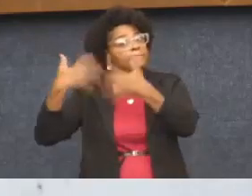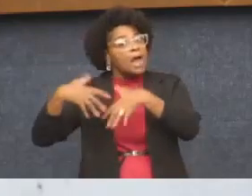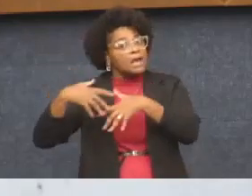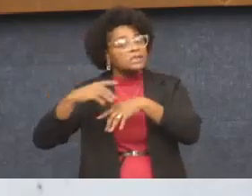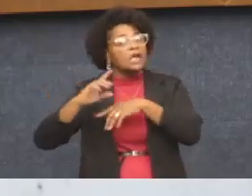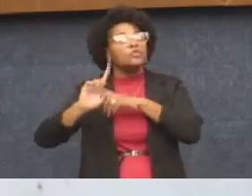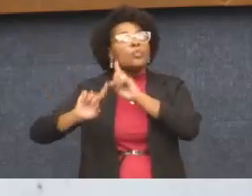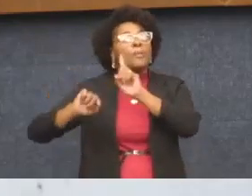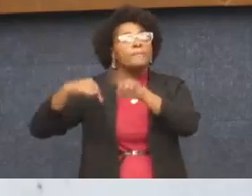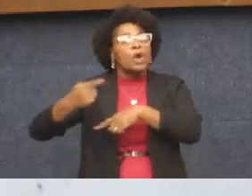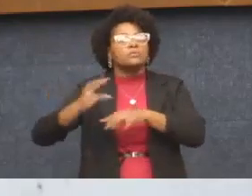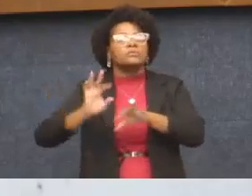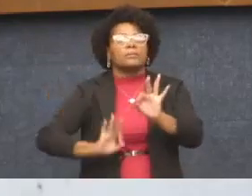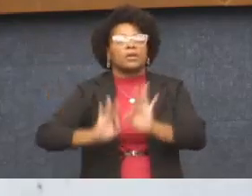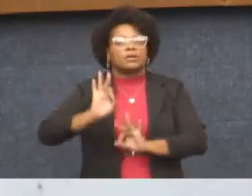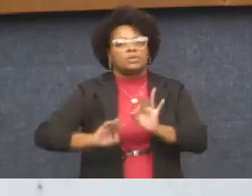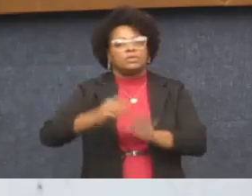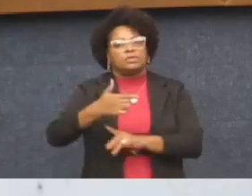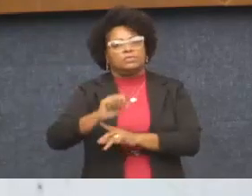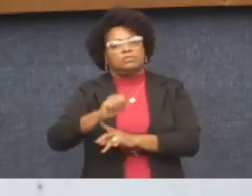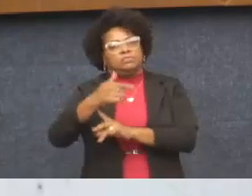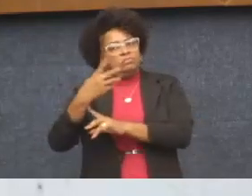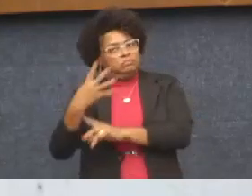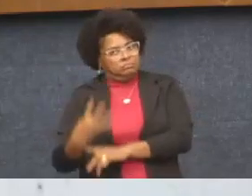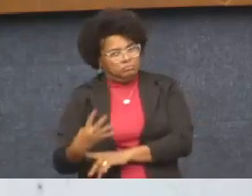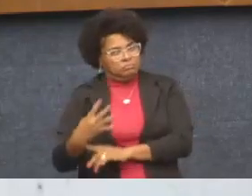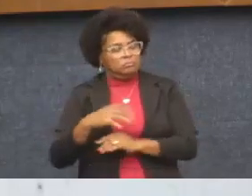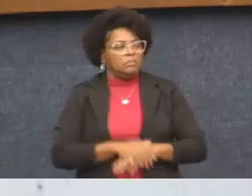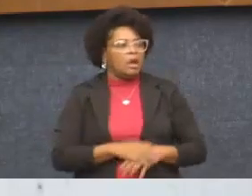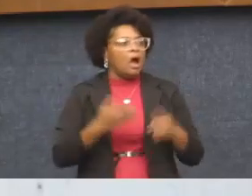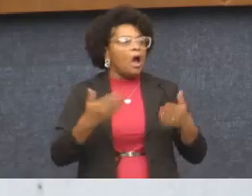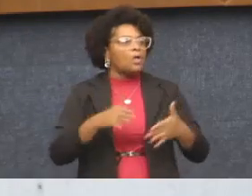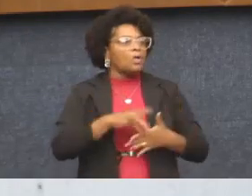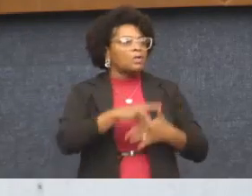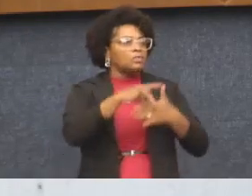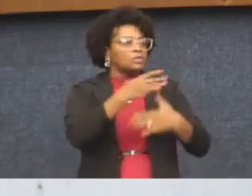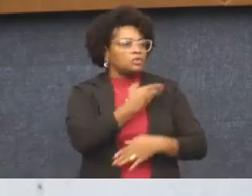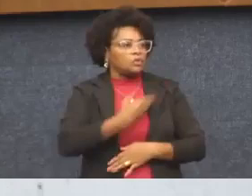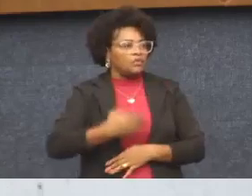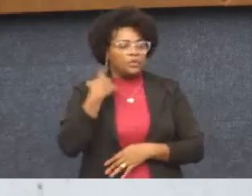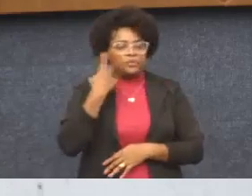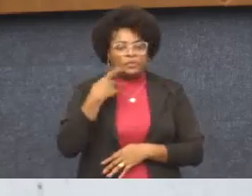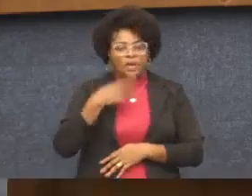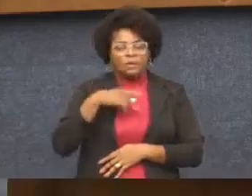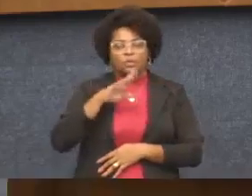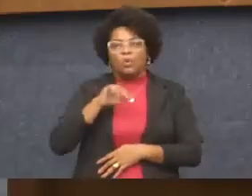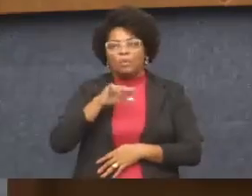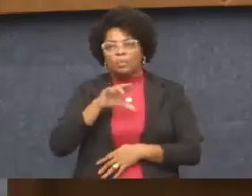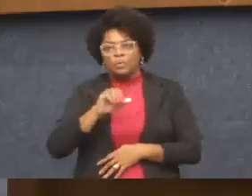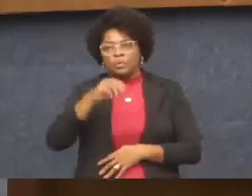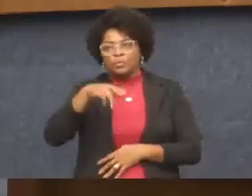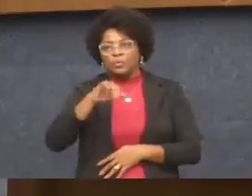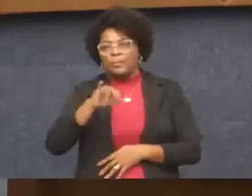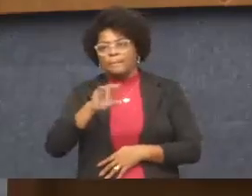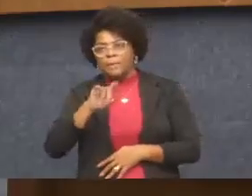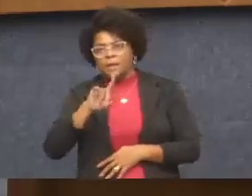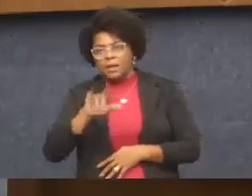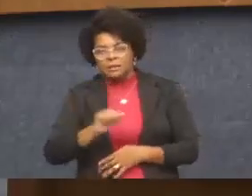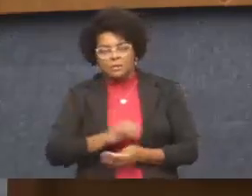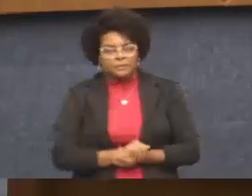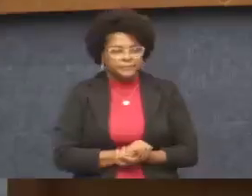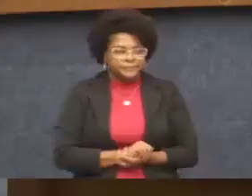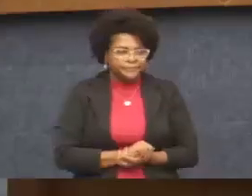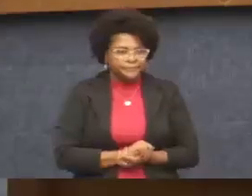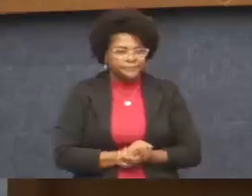Obrigado, vereador Bruno Pedralva. Para encaminhar, líder de governo, vereador Bruno Miranda. Obrigado, presidente